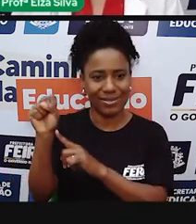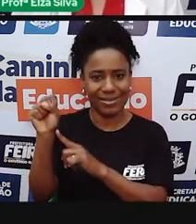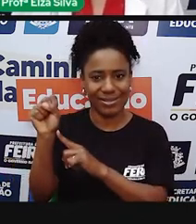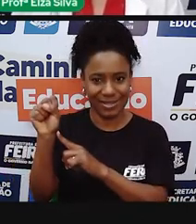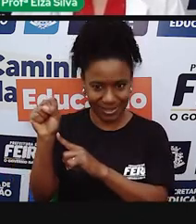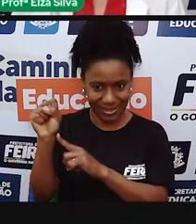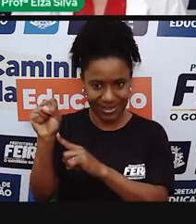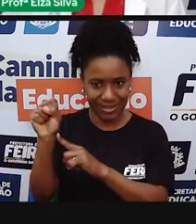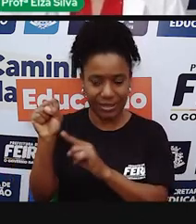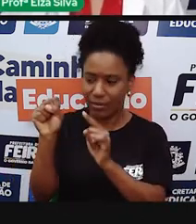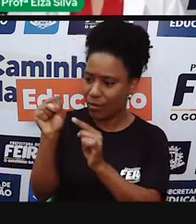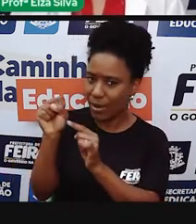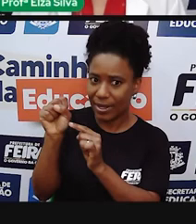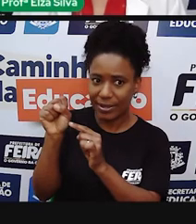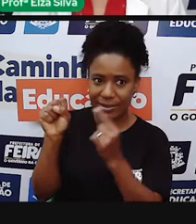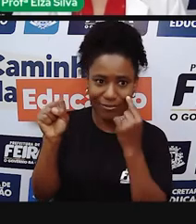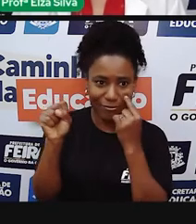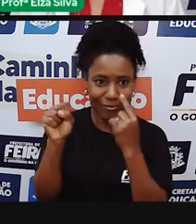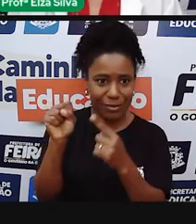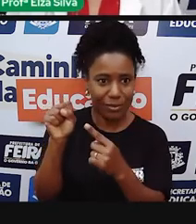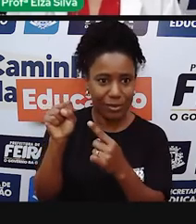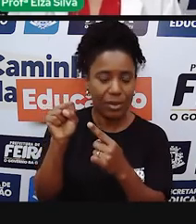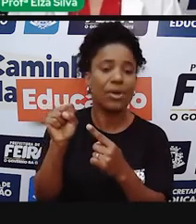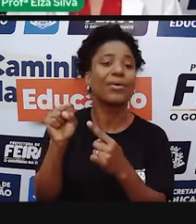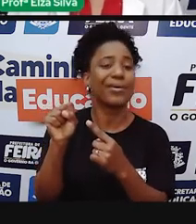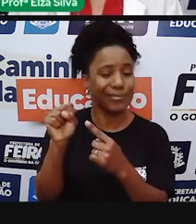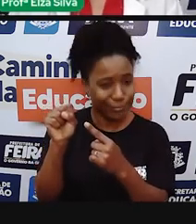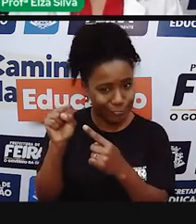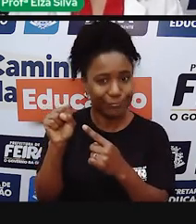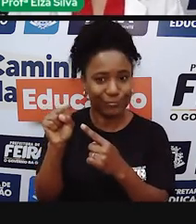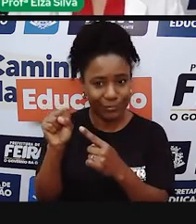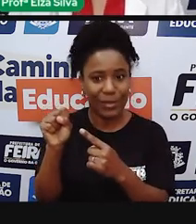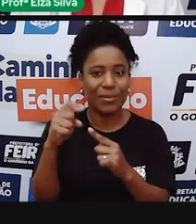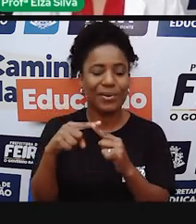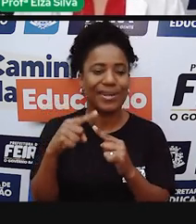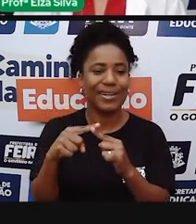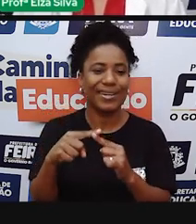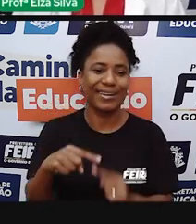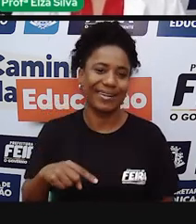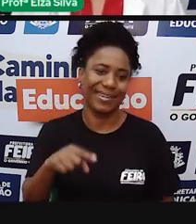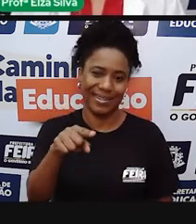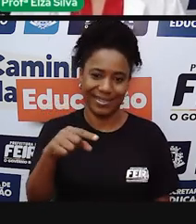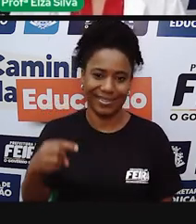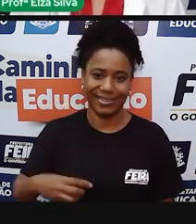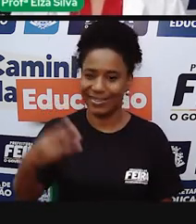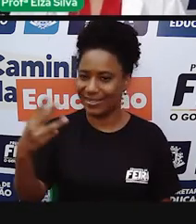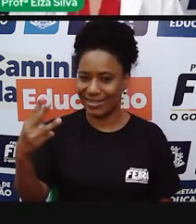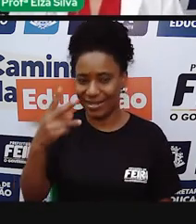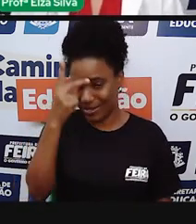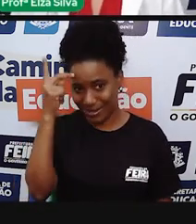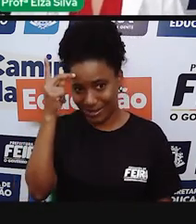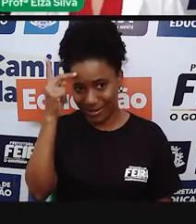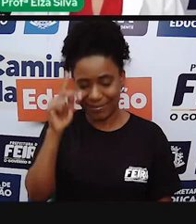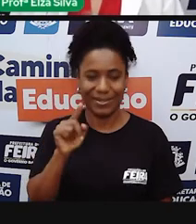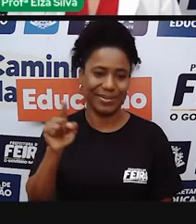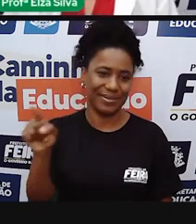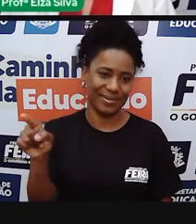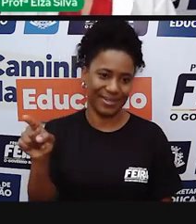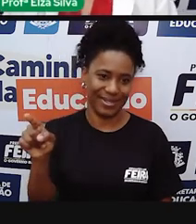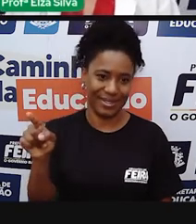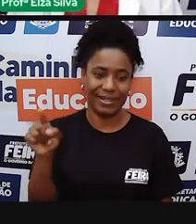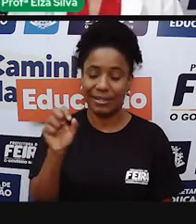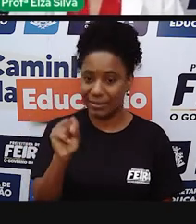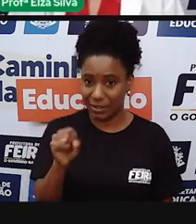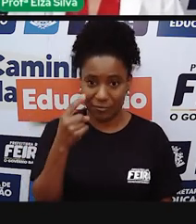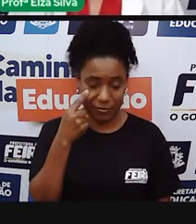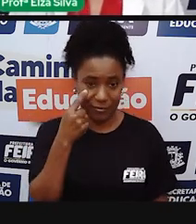singular, de um modo geral, eu acrescento o S no final do verbo. Se você observar no primeiro